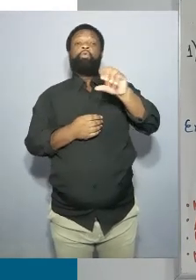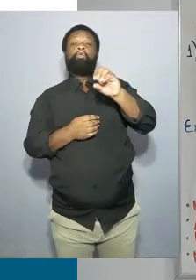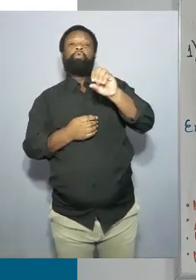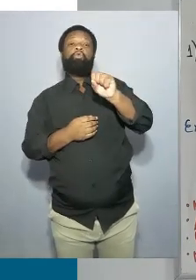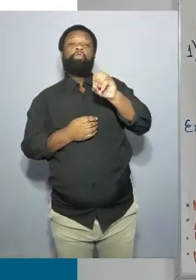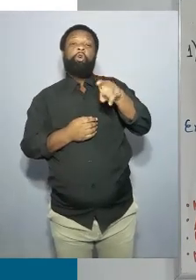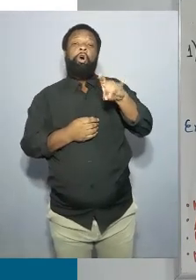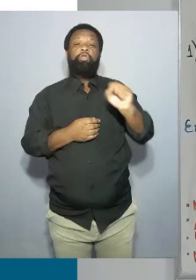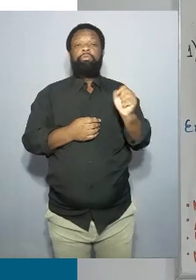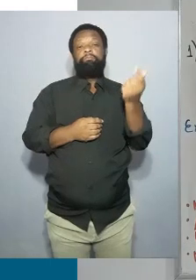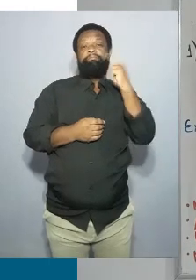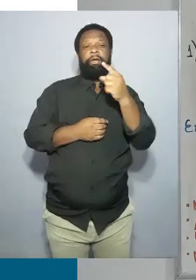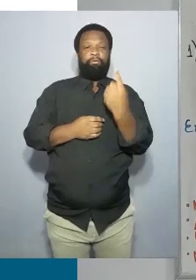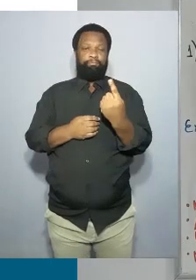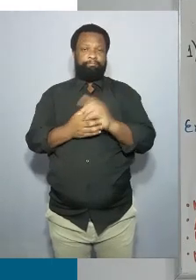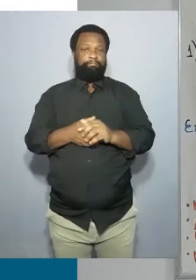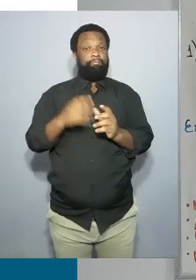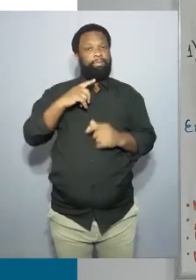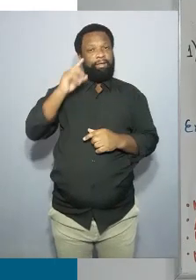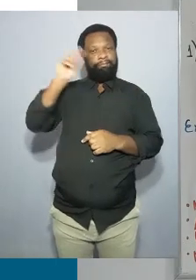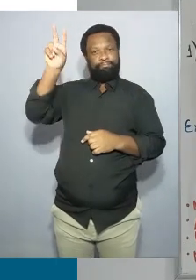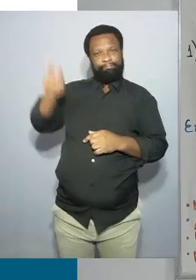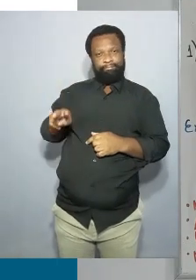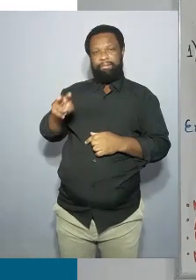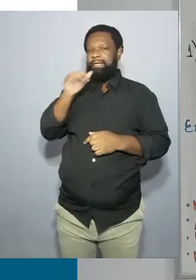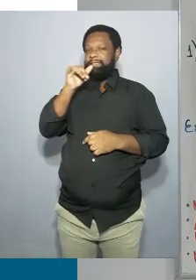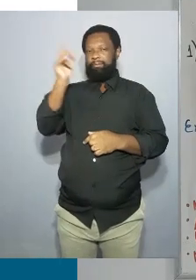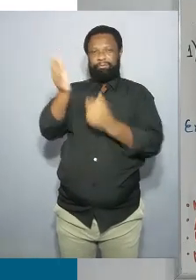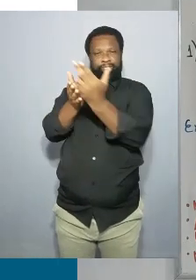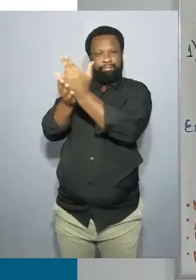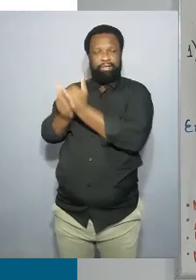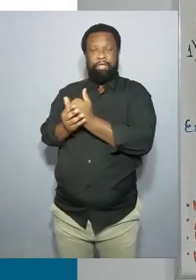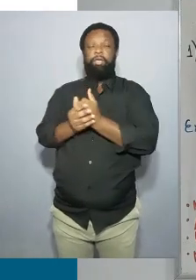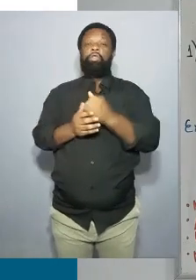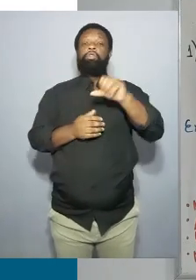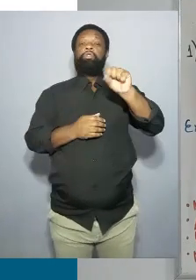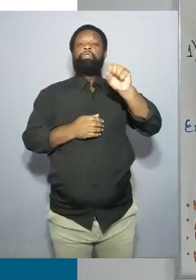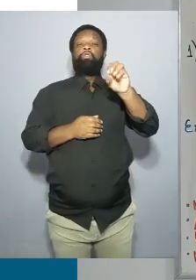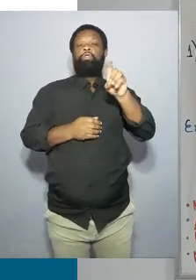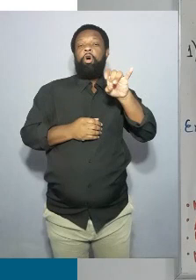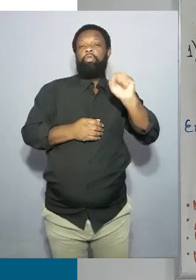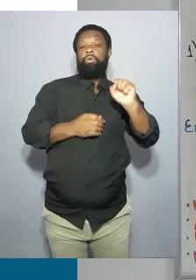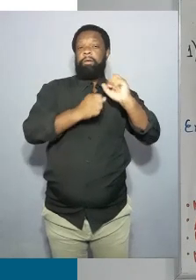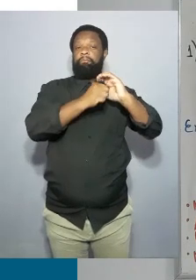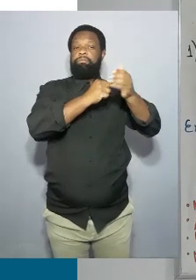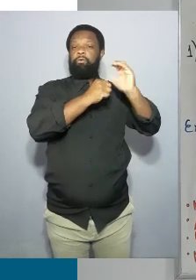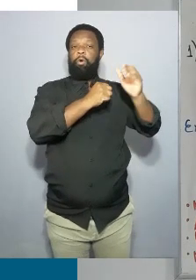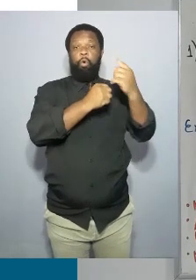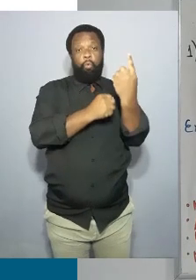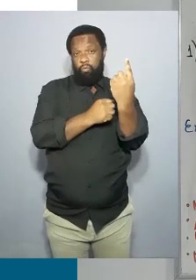um. Então aqui eu coloquei para vocês, ó, o sódio tem um elétron na camada de valência, então essa